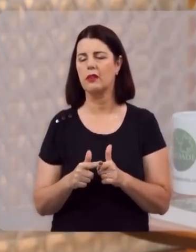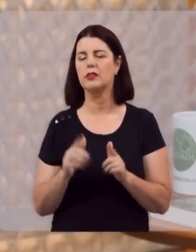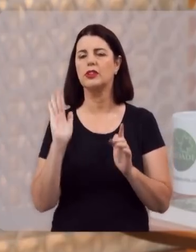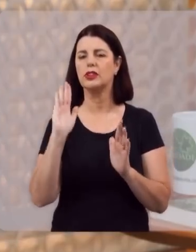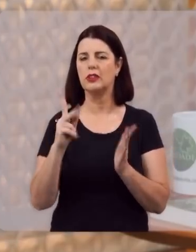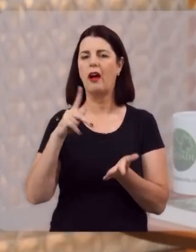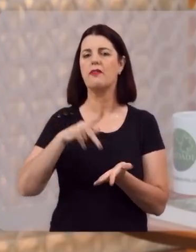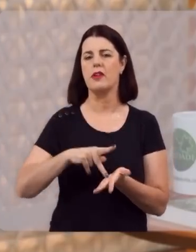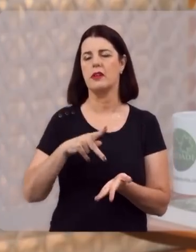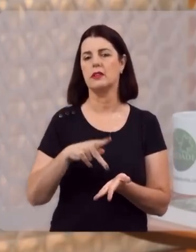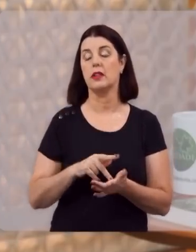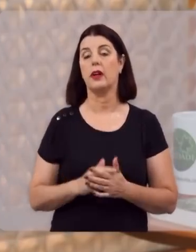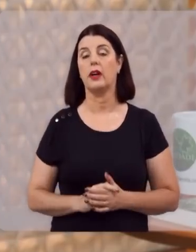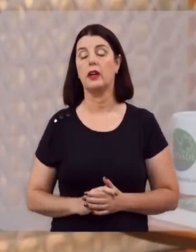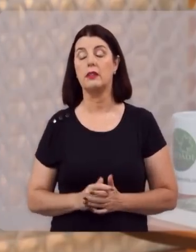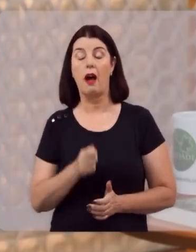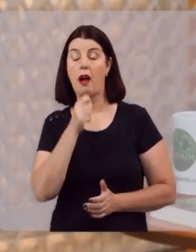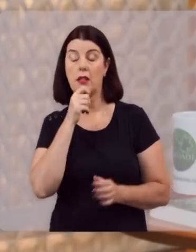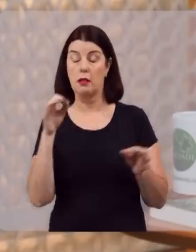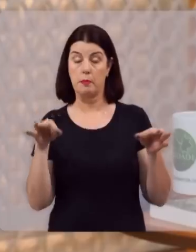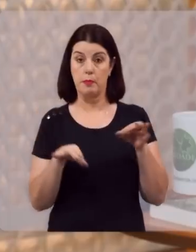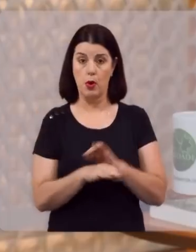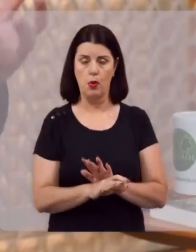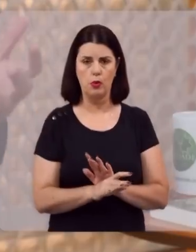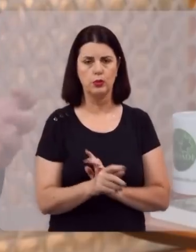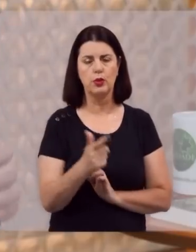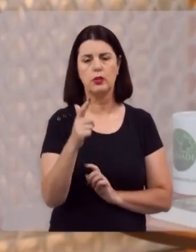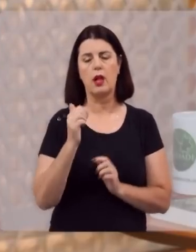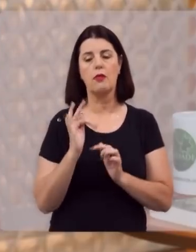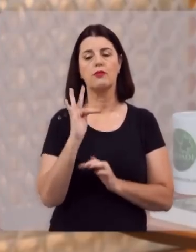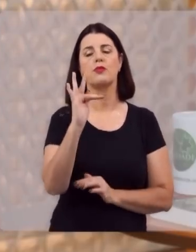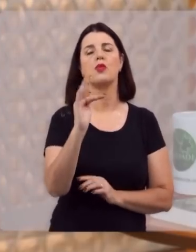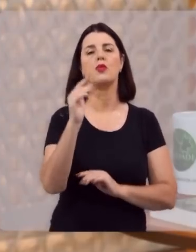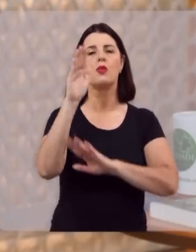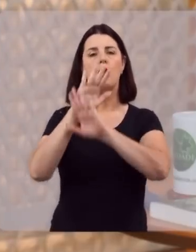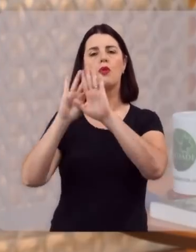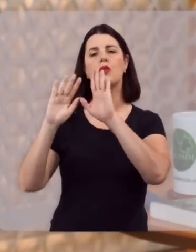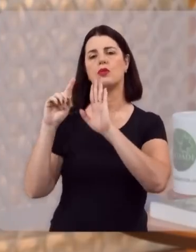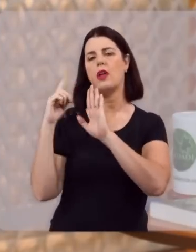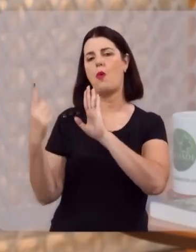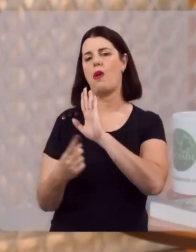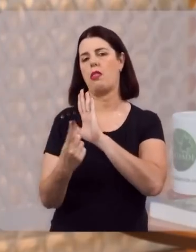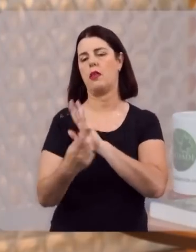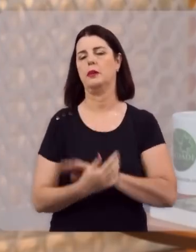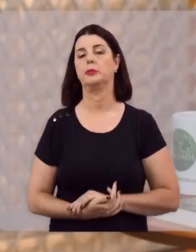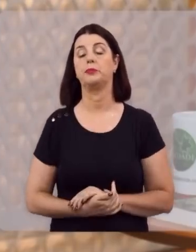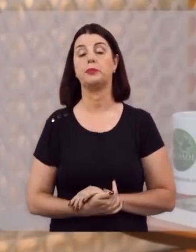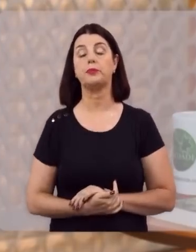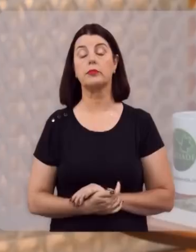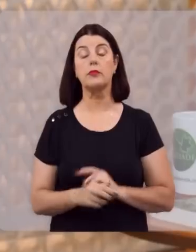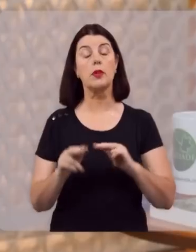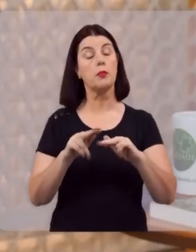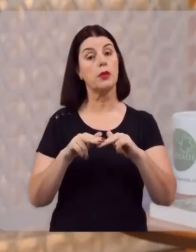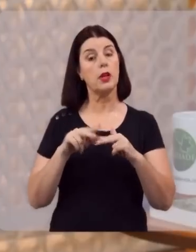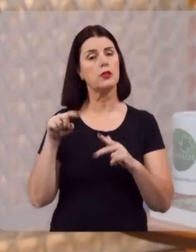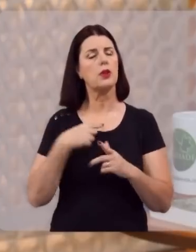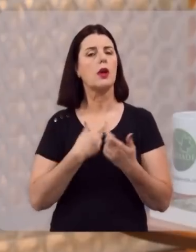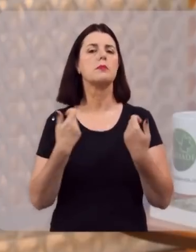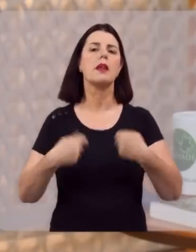uma realidade, ela ainda não se deu de forma plena, isso acontecerá na eternidade, então, por enquanto, nós